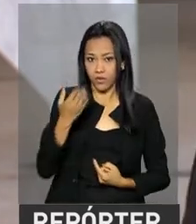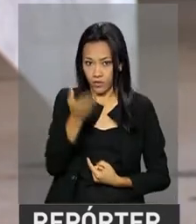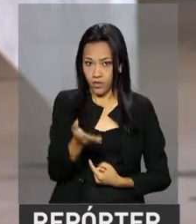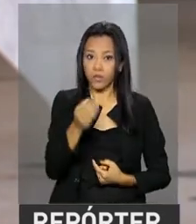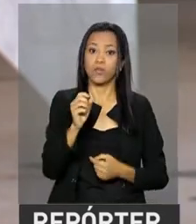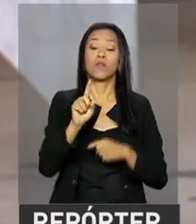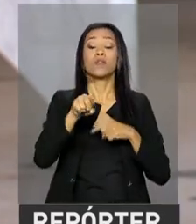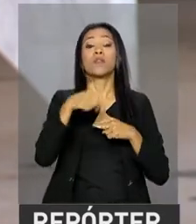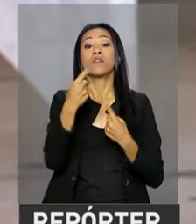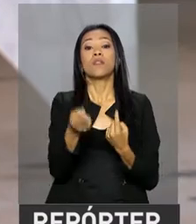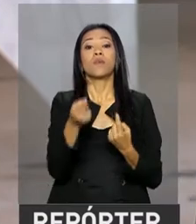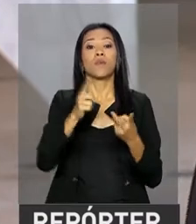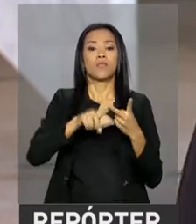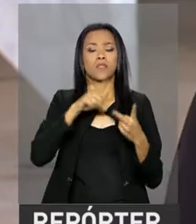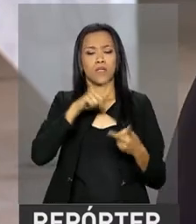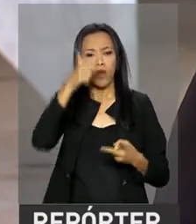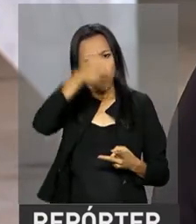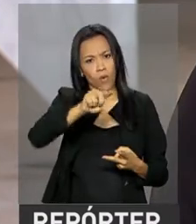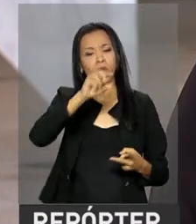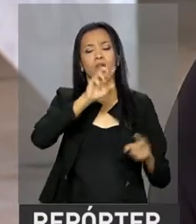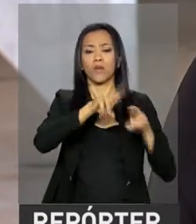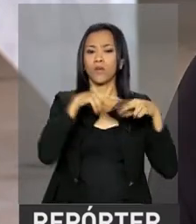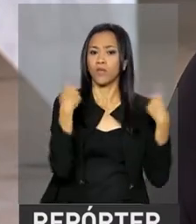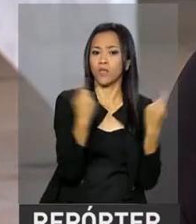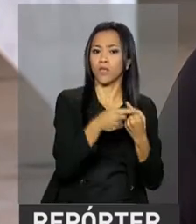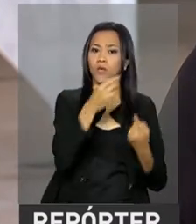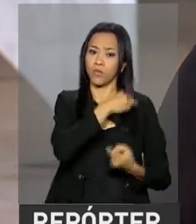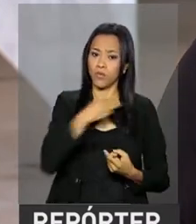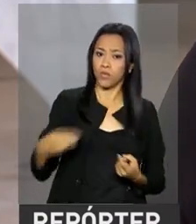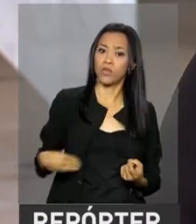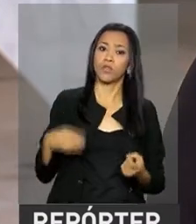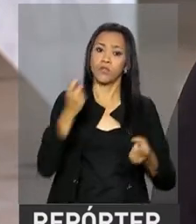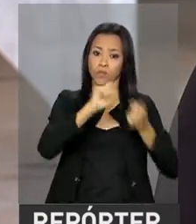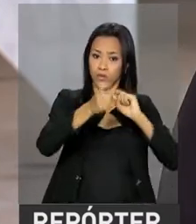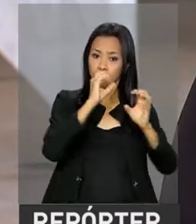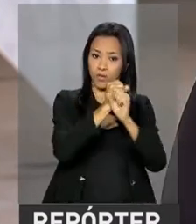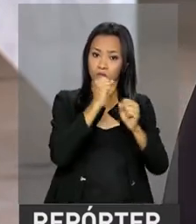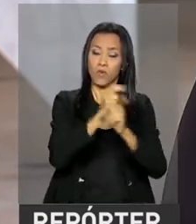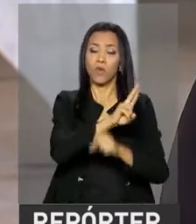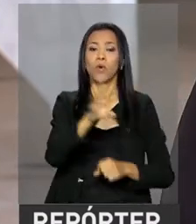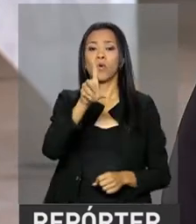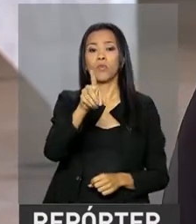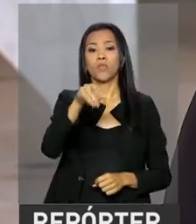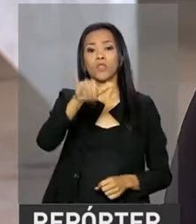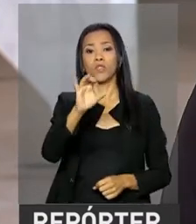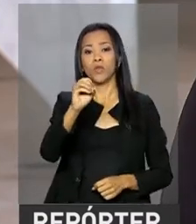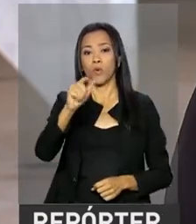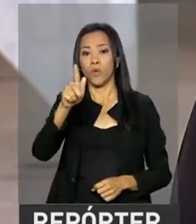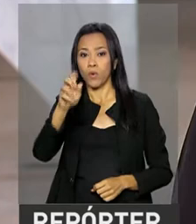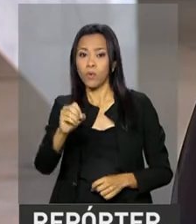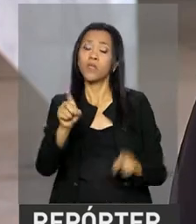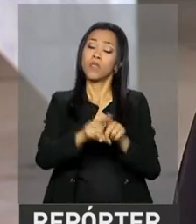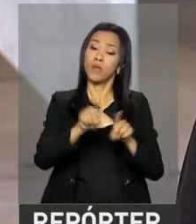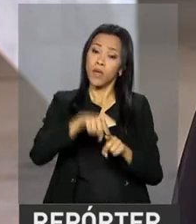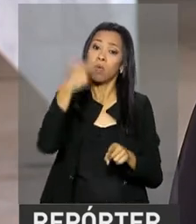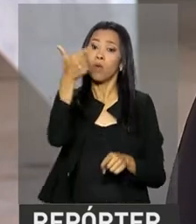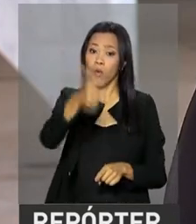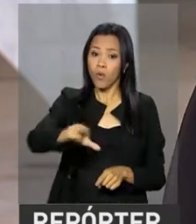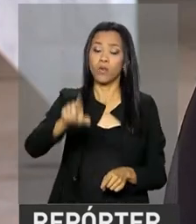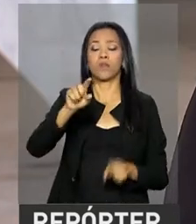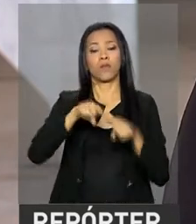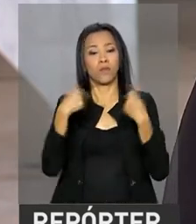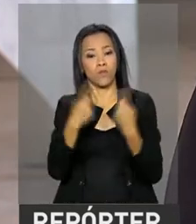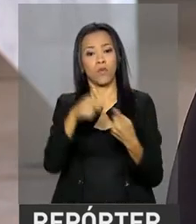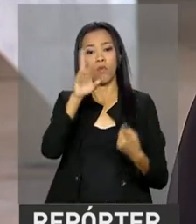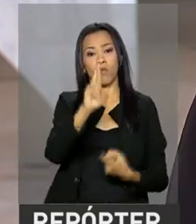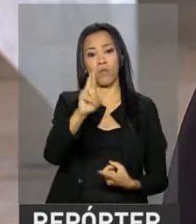Em seguida, com o ministro do Planejamento, Diogo Oliveira, e com o senador Romero Jucá. À tarde, Michel Temer